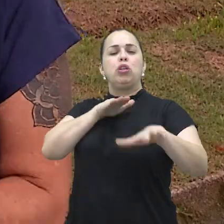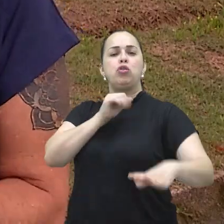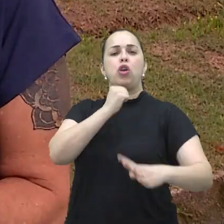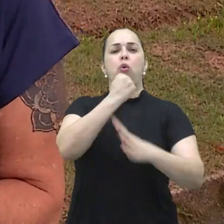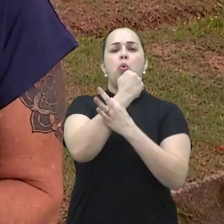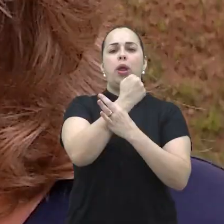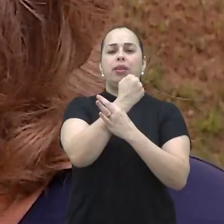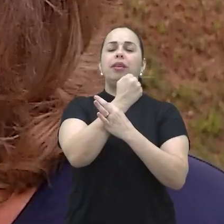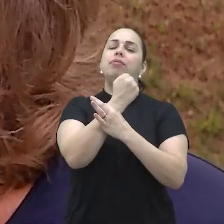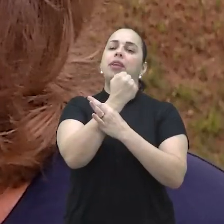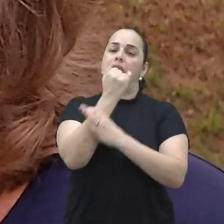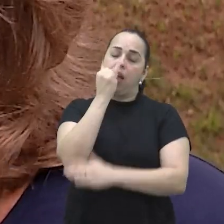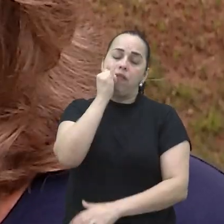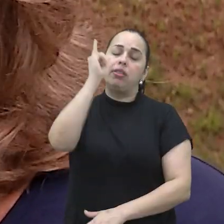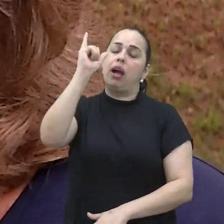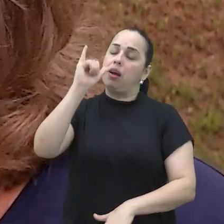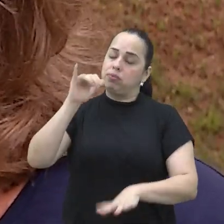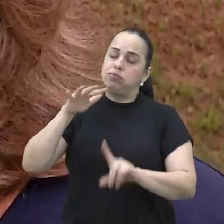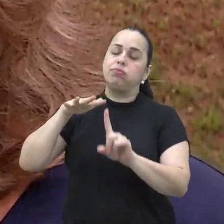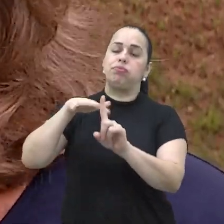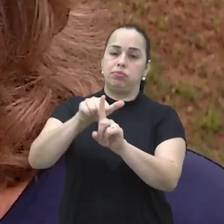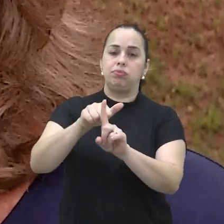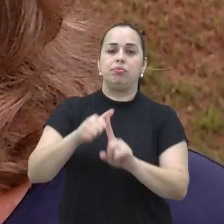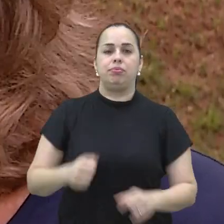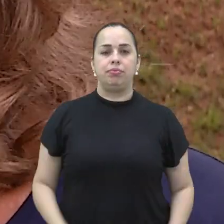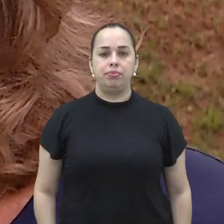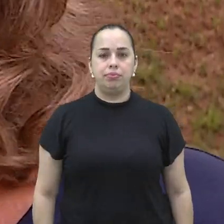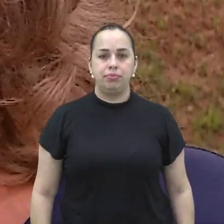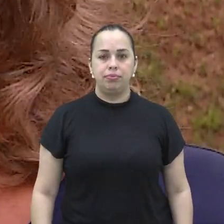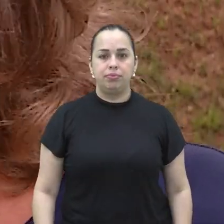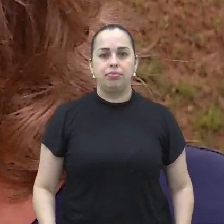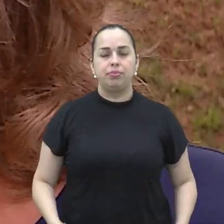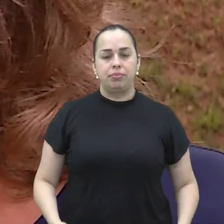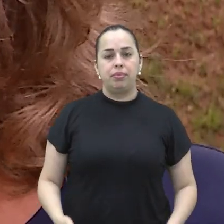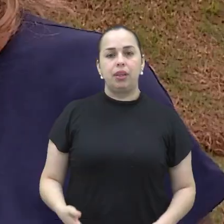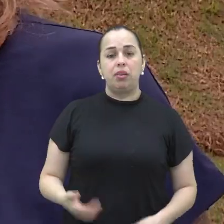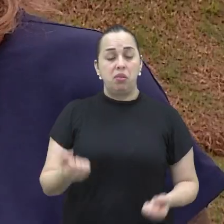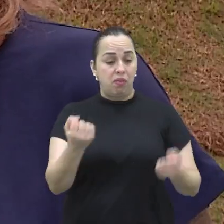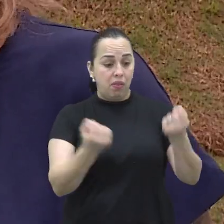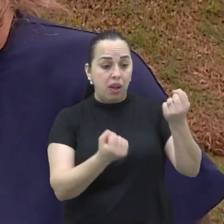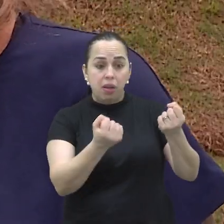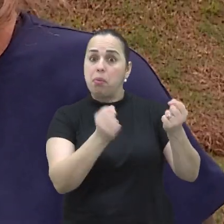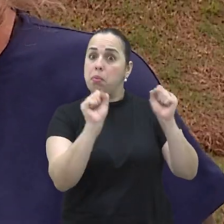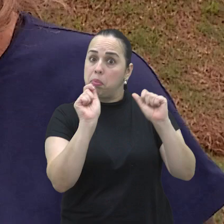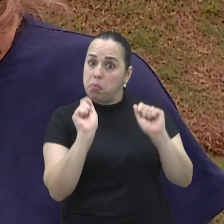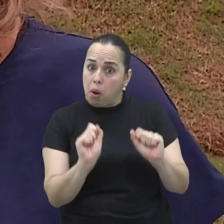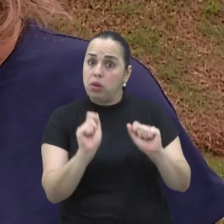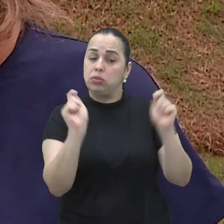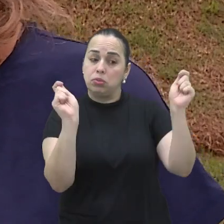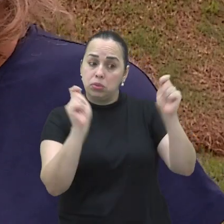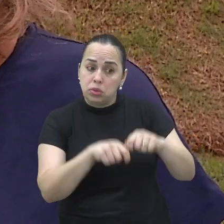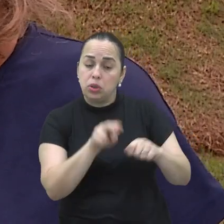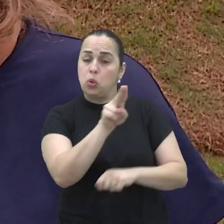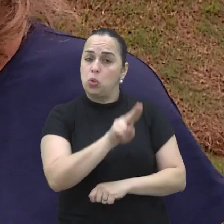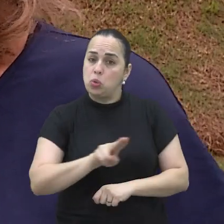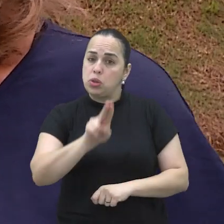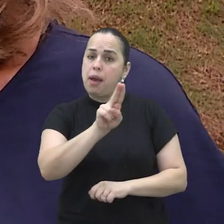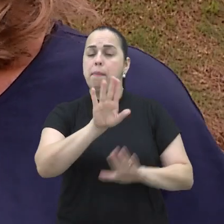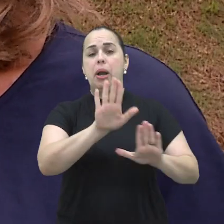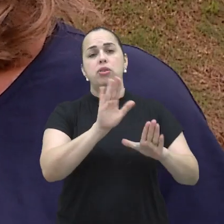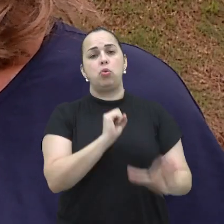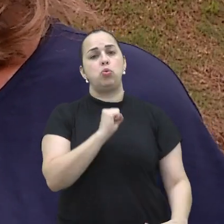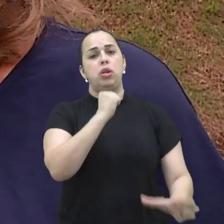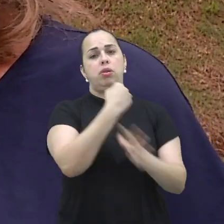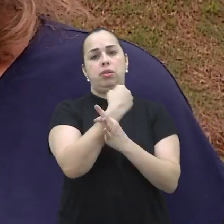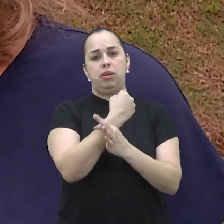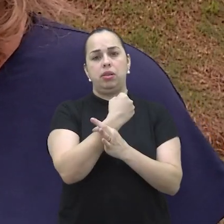mais seguro, acidentes como o dela poderiam ser evitados. O veículo está aí para ser usado com cuidado, com